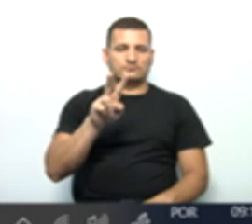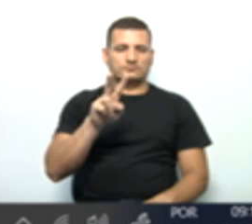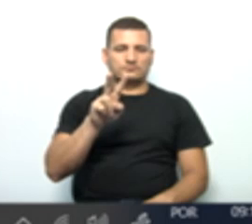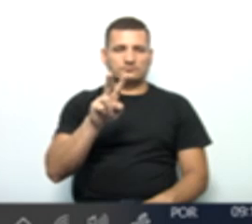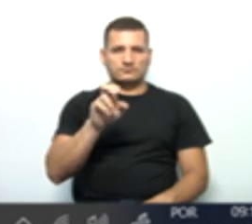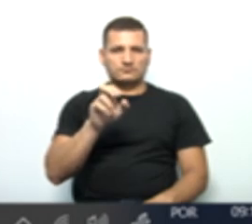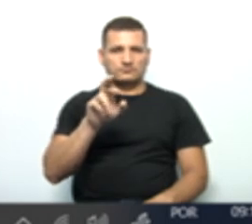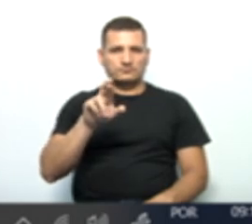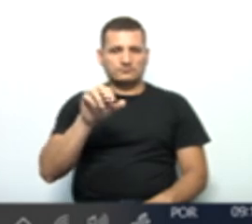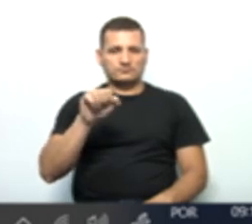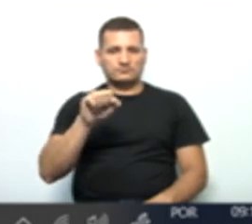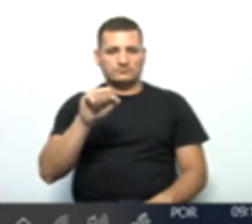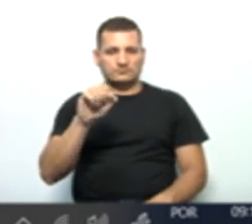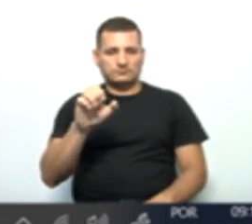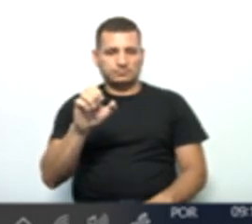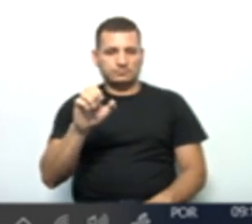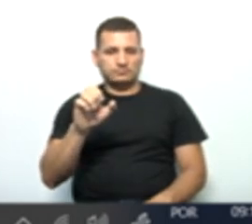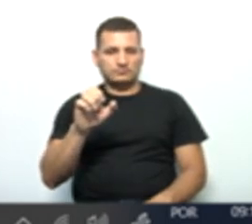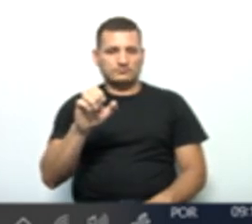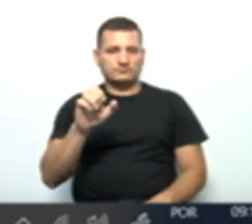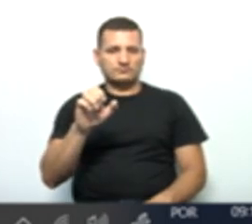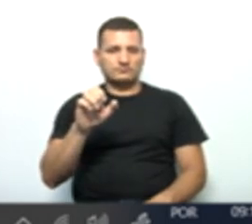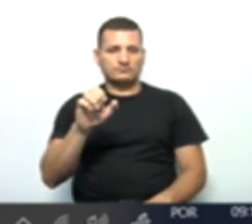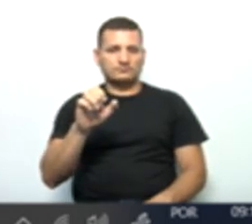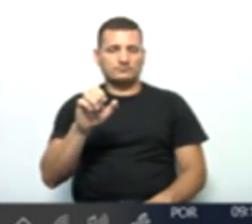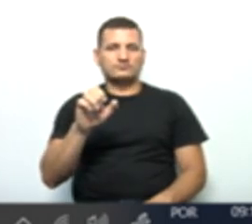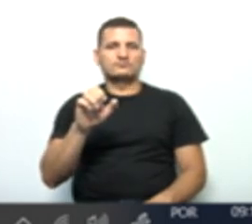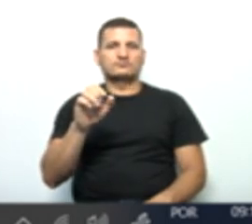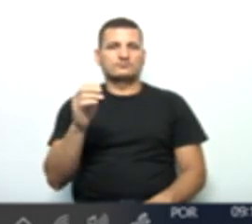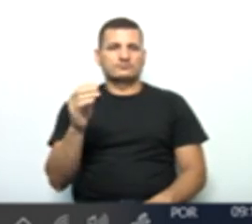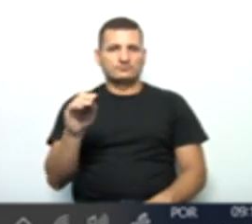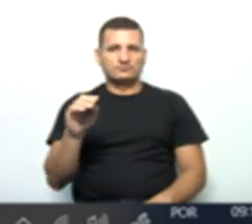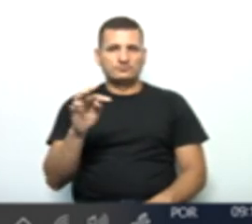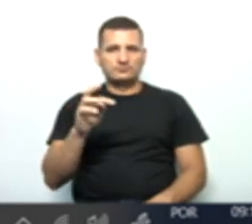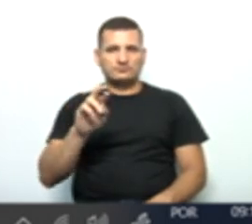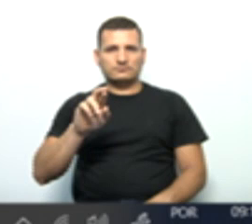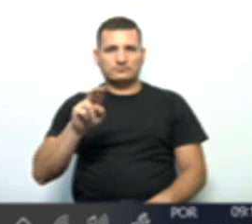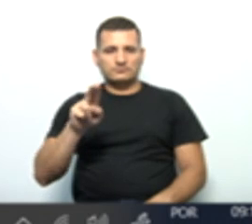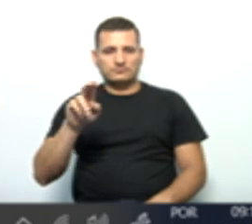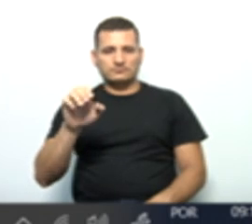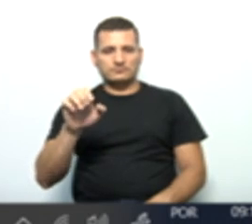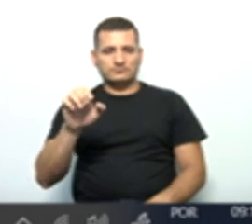reverse, recebe true.